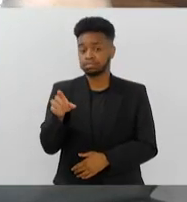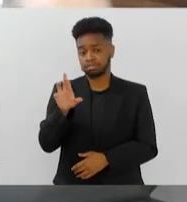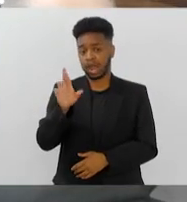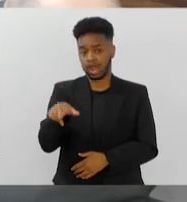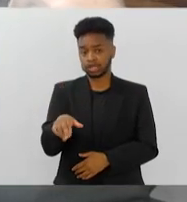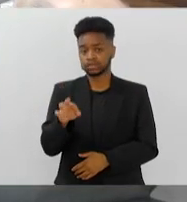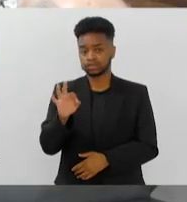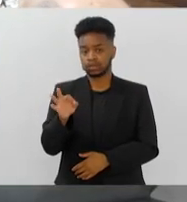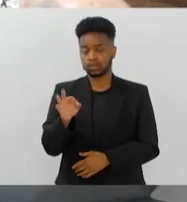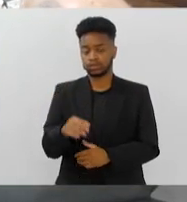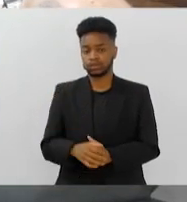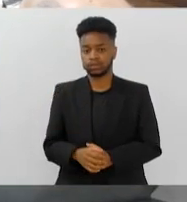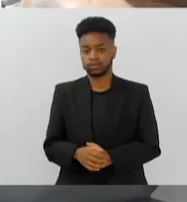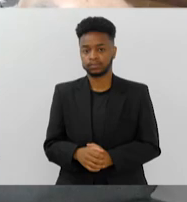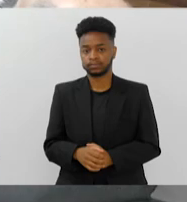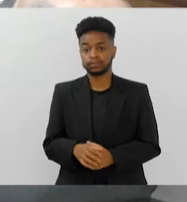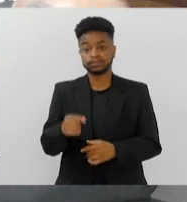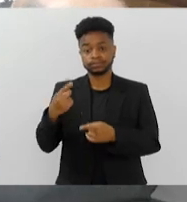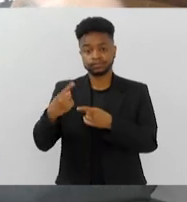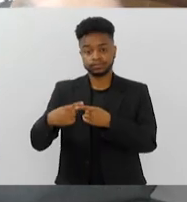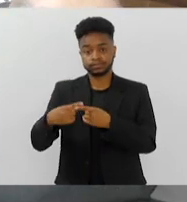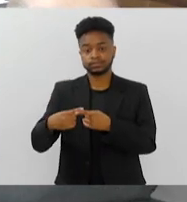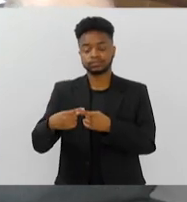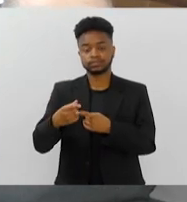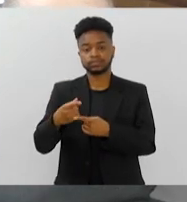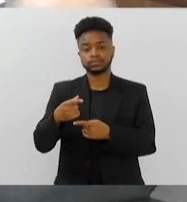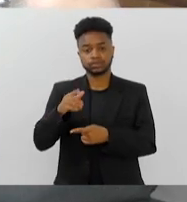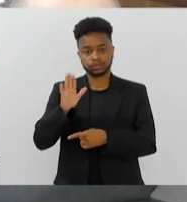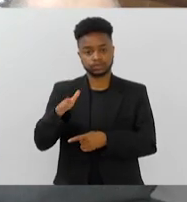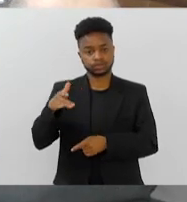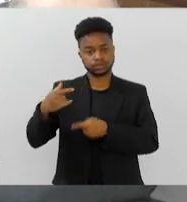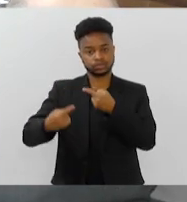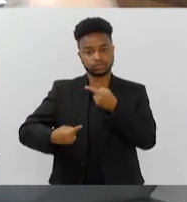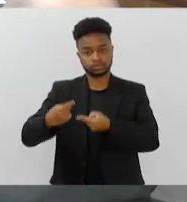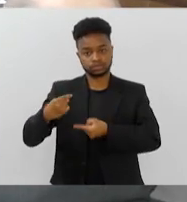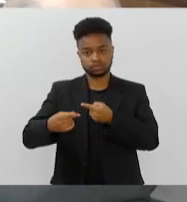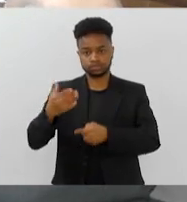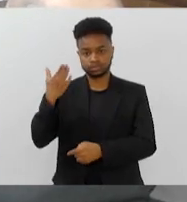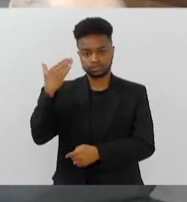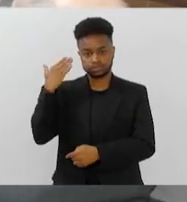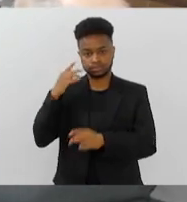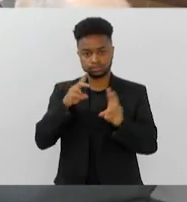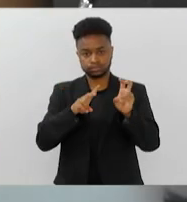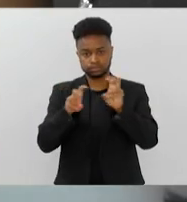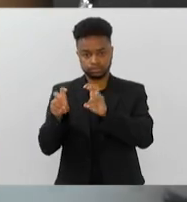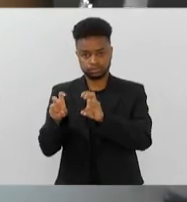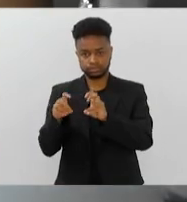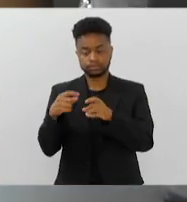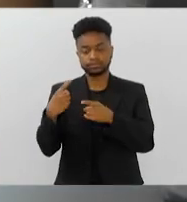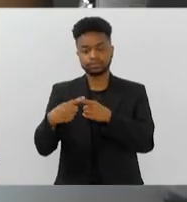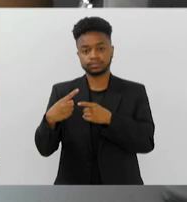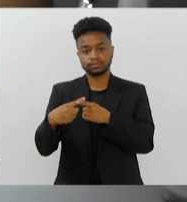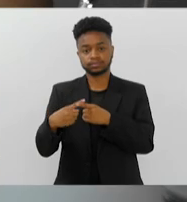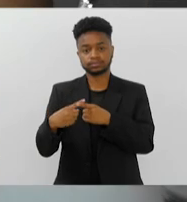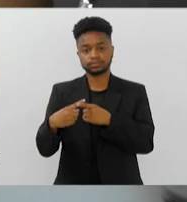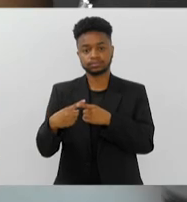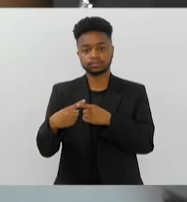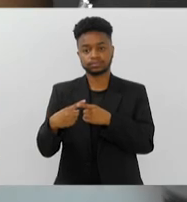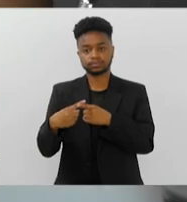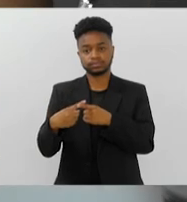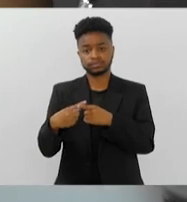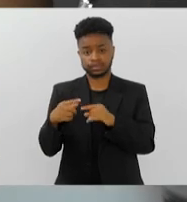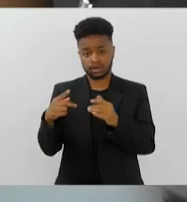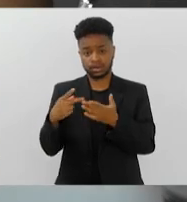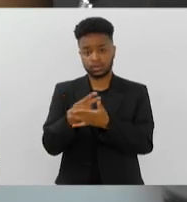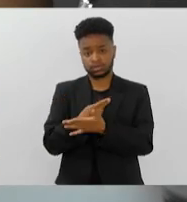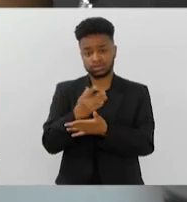razão, porque a gente discutiu na última reunião essa questão, que é muito comum, e